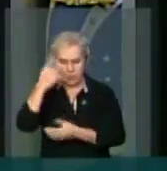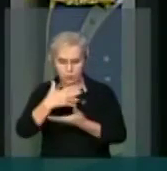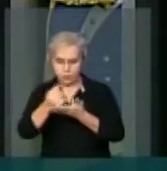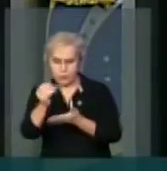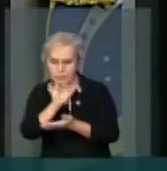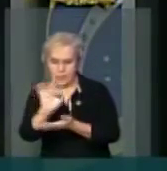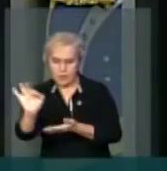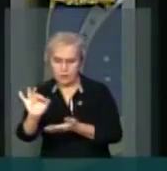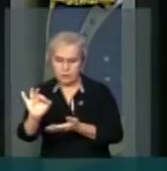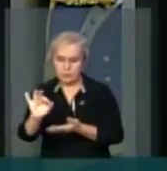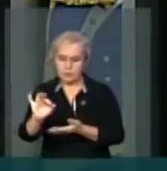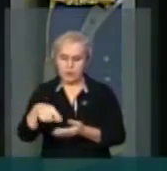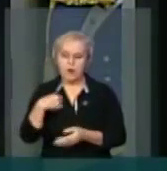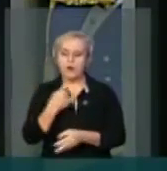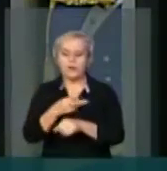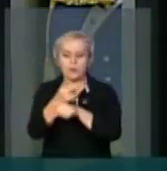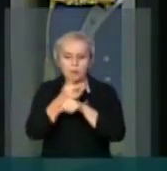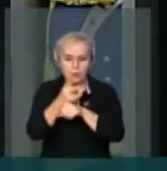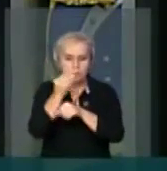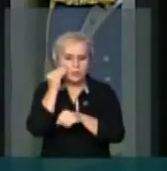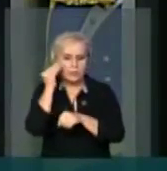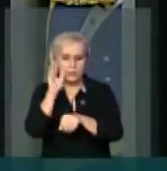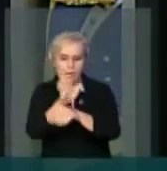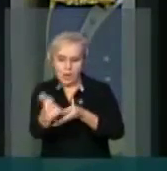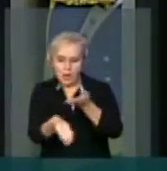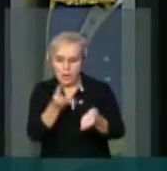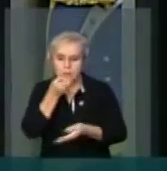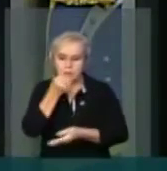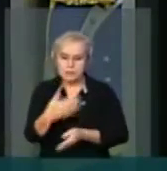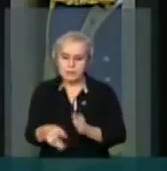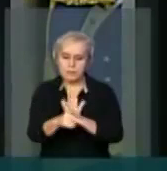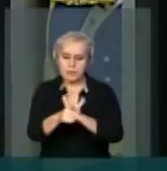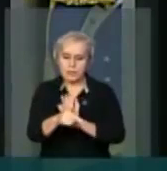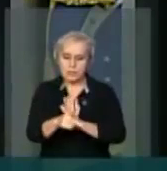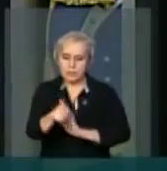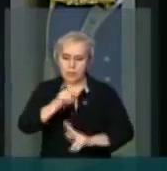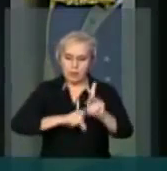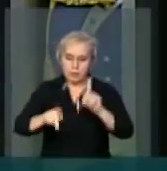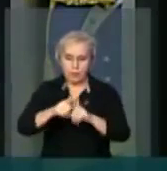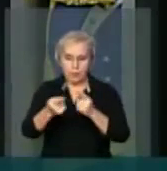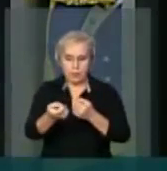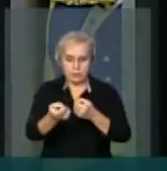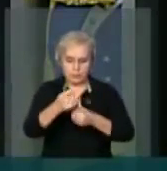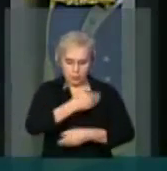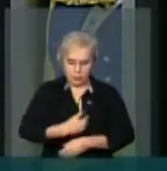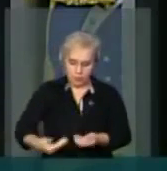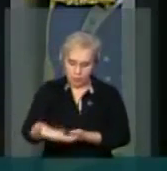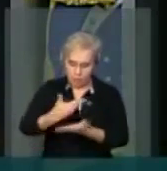nós procuramos atender bem a população e não temos a reciprocidade. É um governo que,